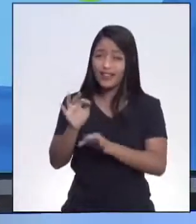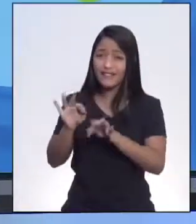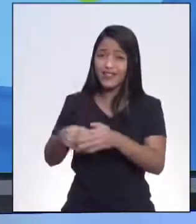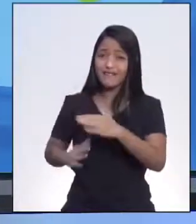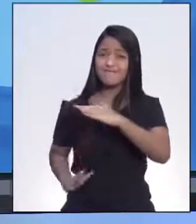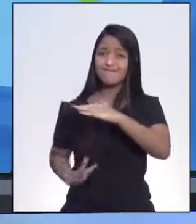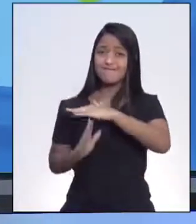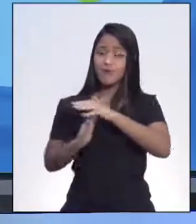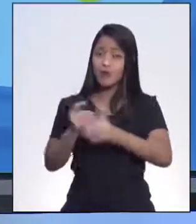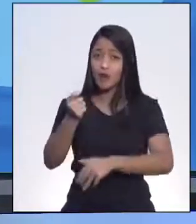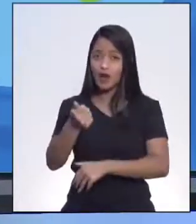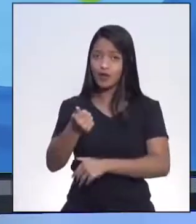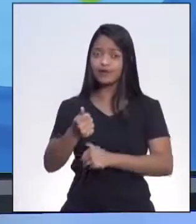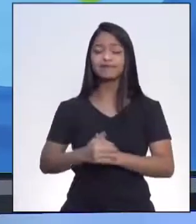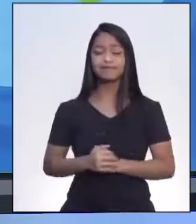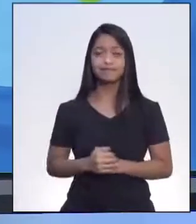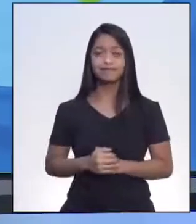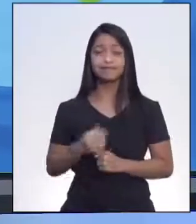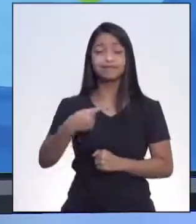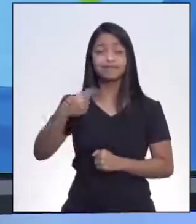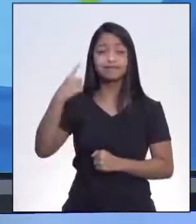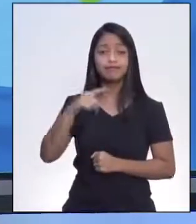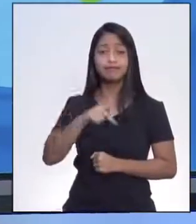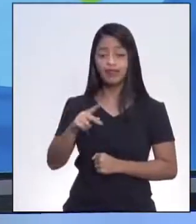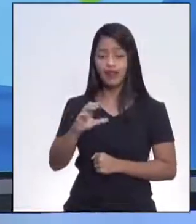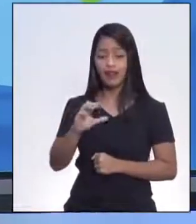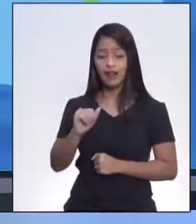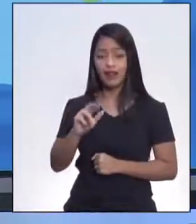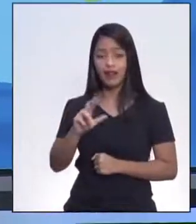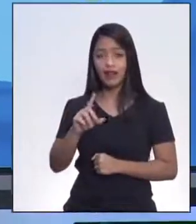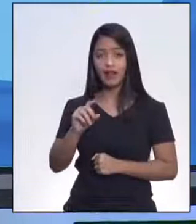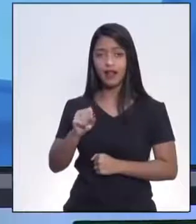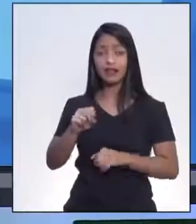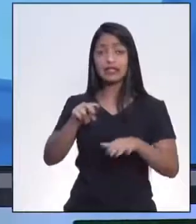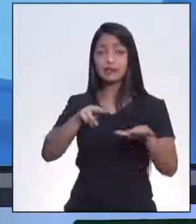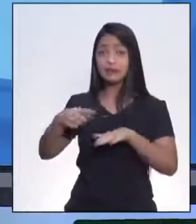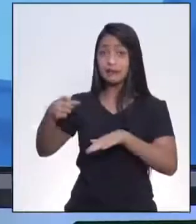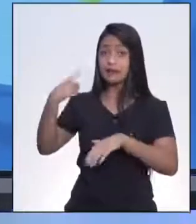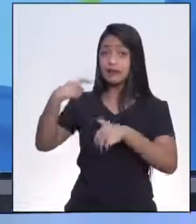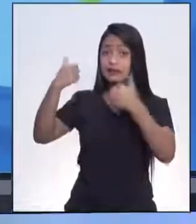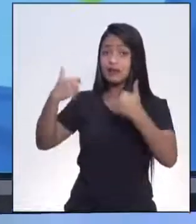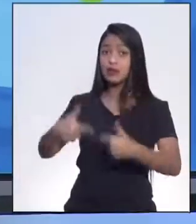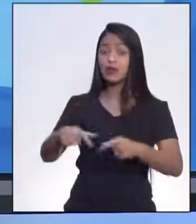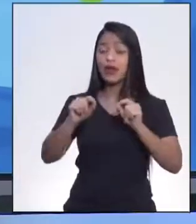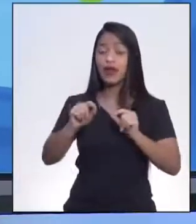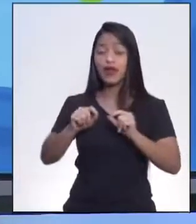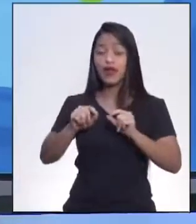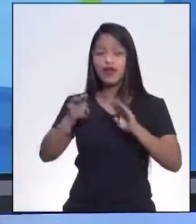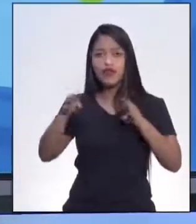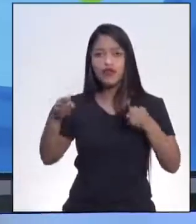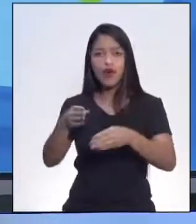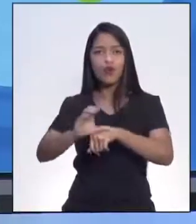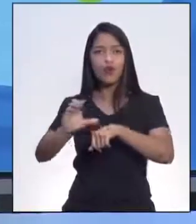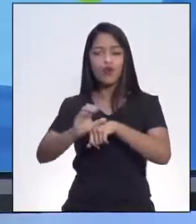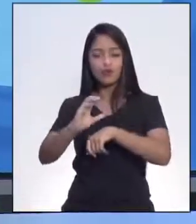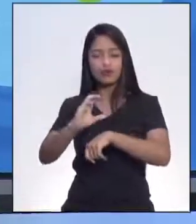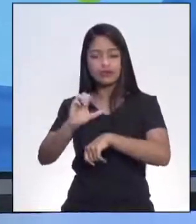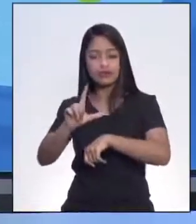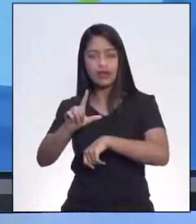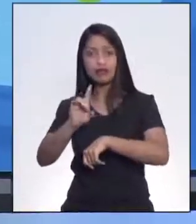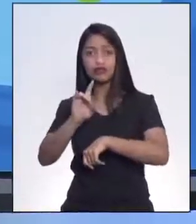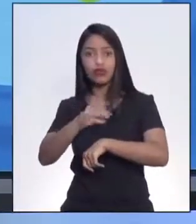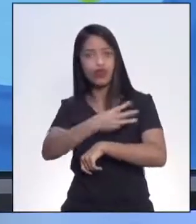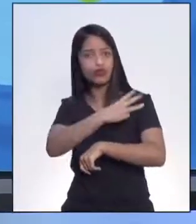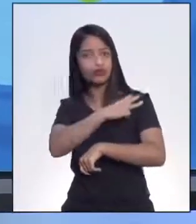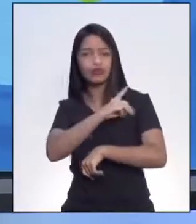passada que, para a gente falar que o Centro de Línguas era só para o ensino médio. Não, não é só para o ensino médio. O inglês